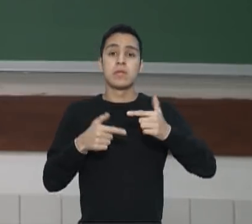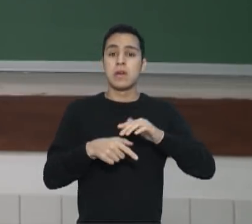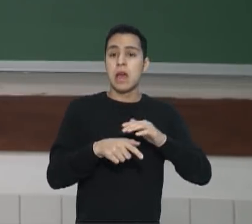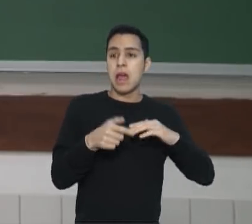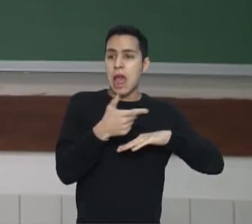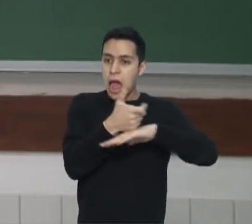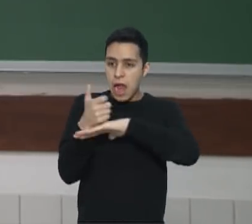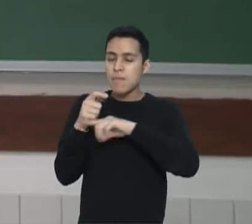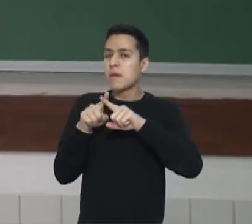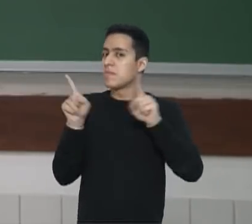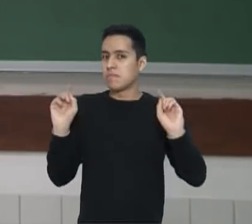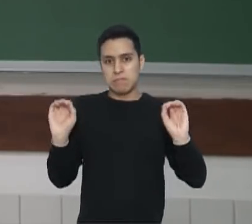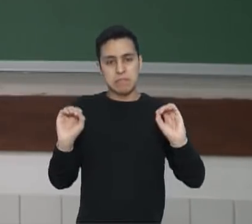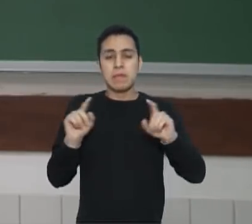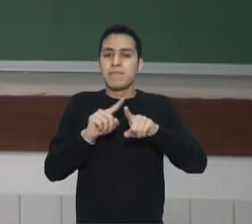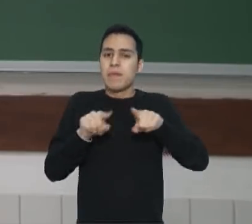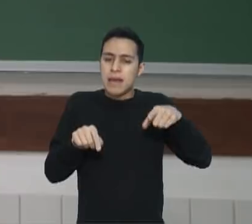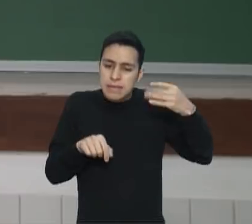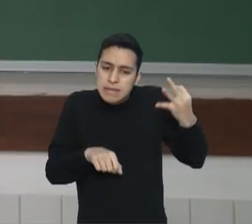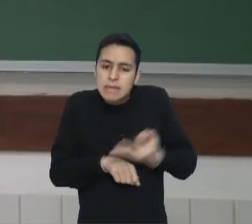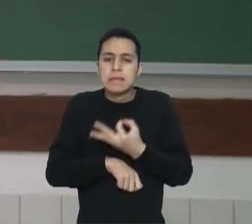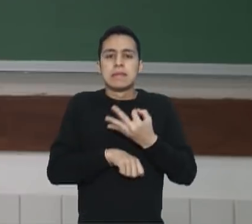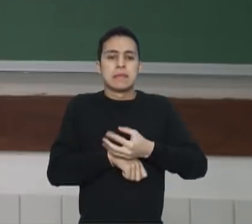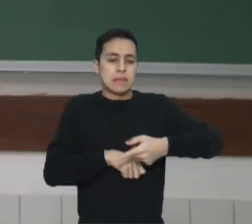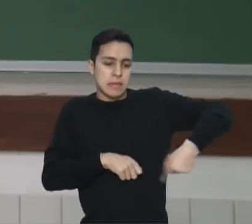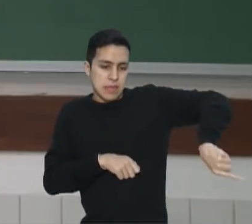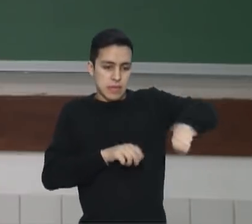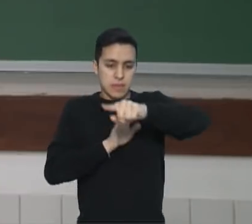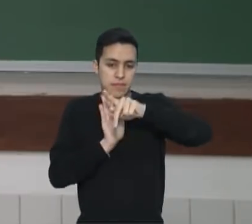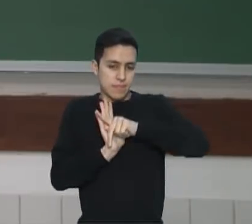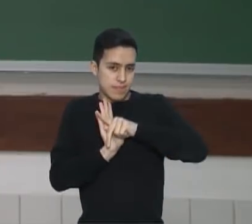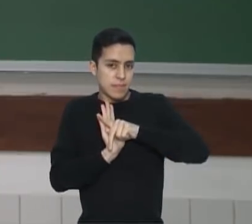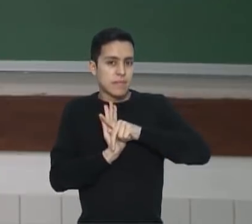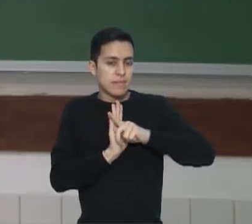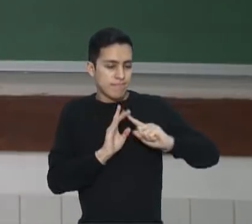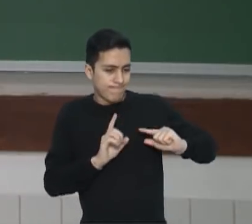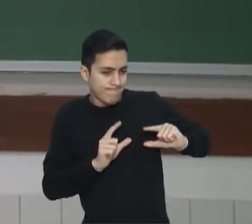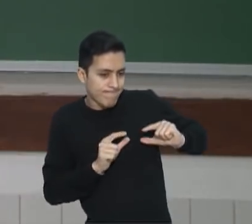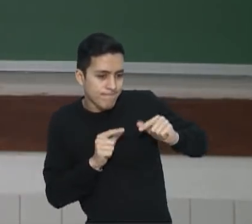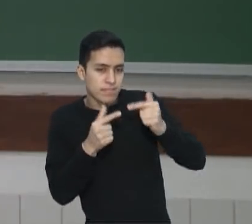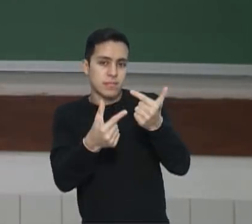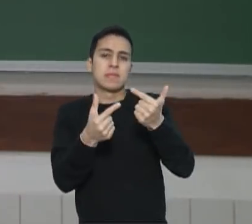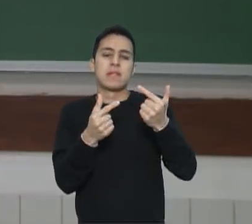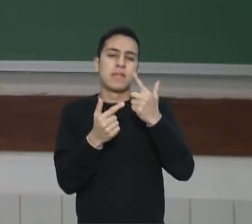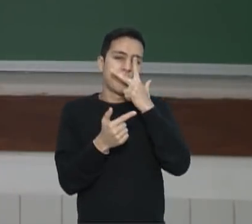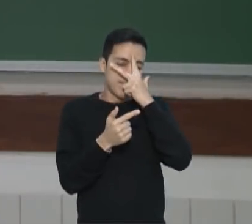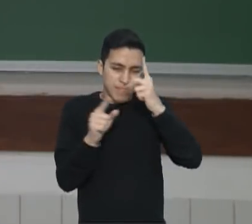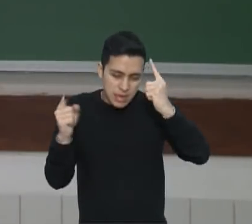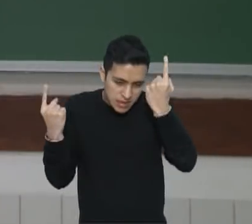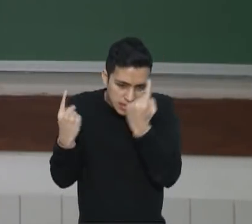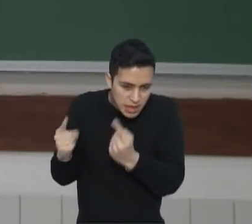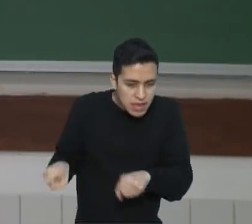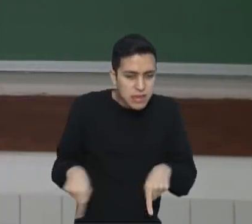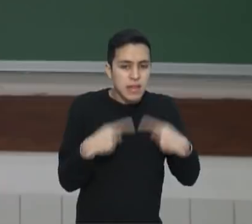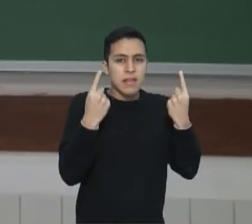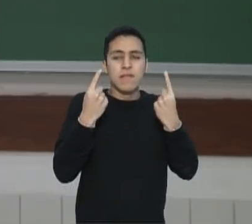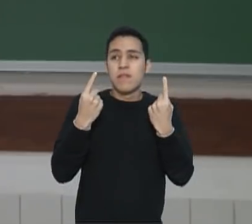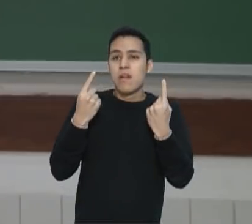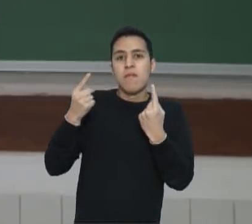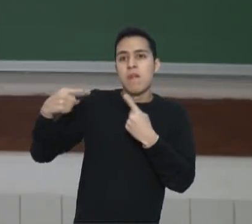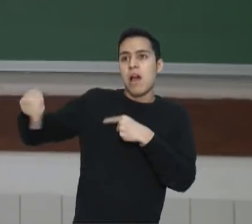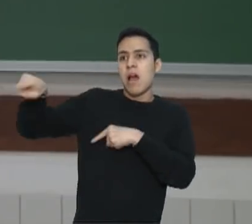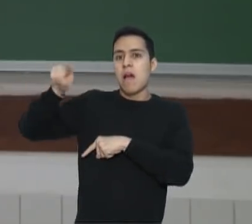de resistir através de um desafio, né, a um monopólio